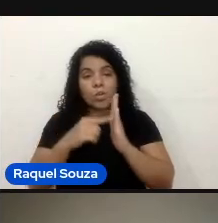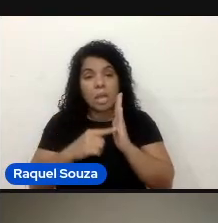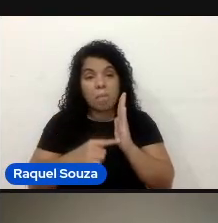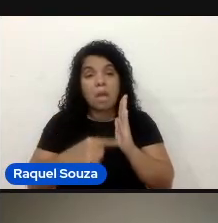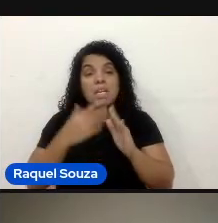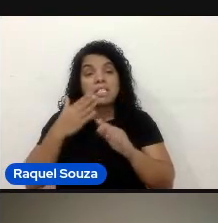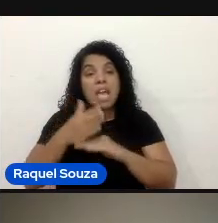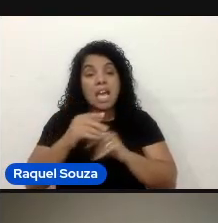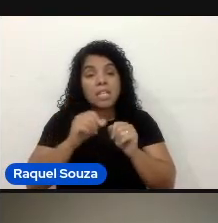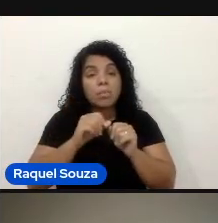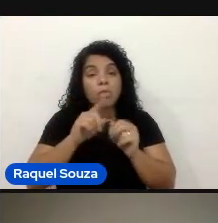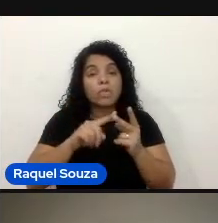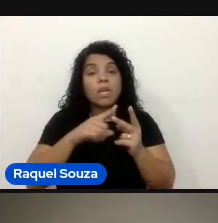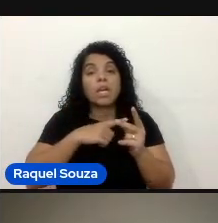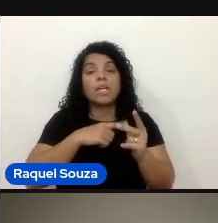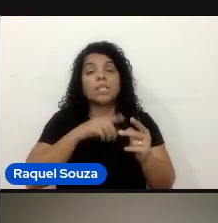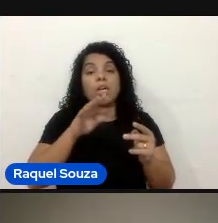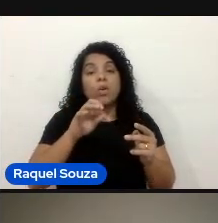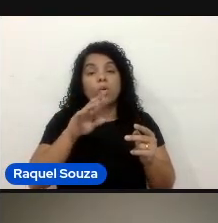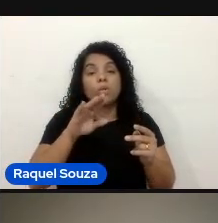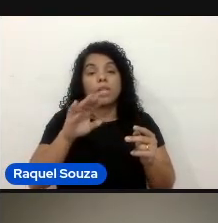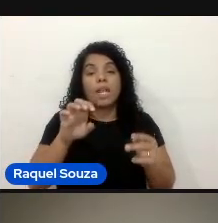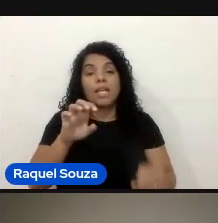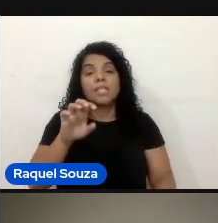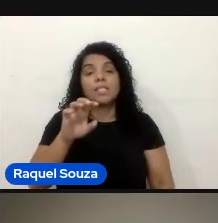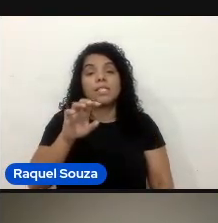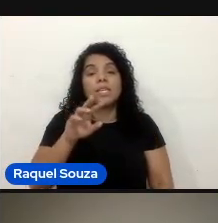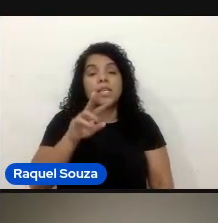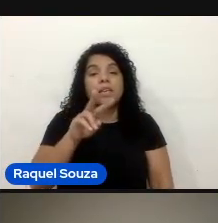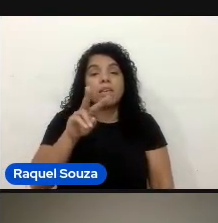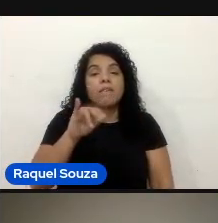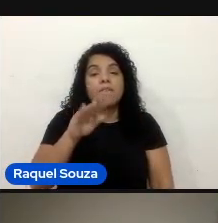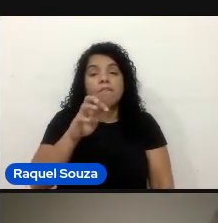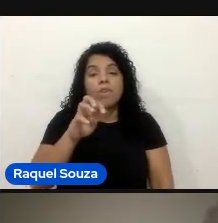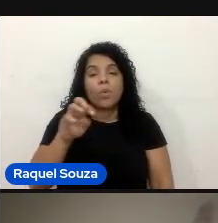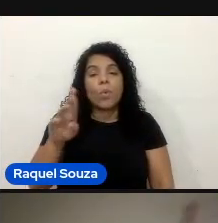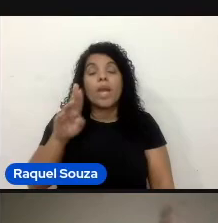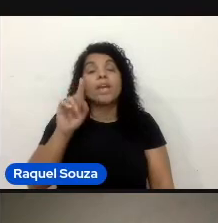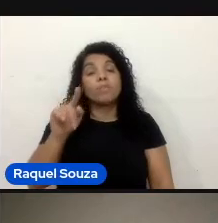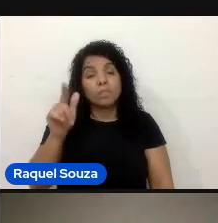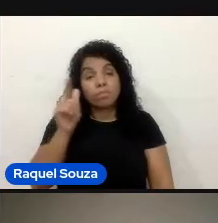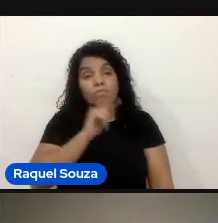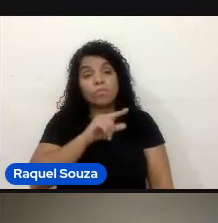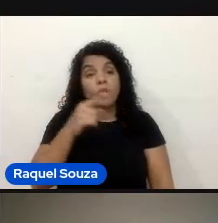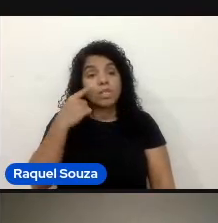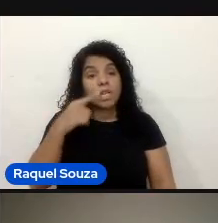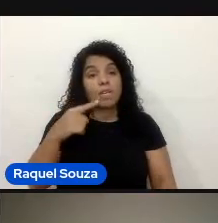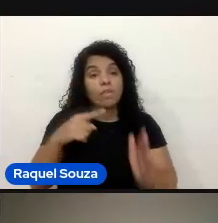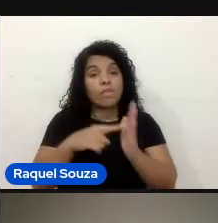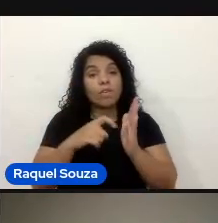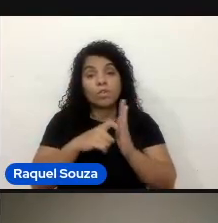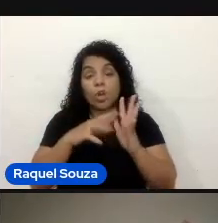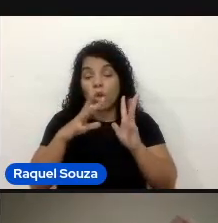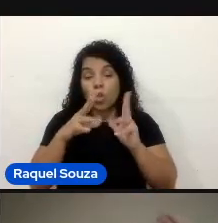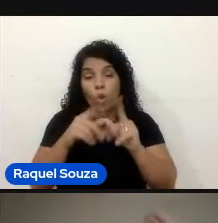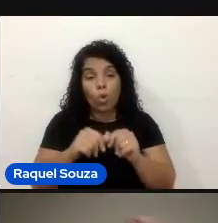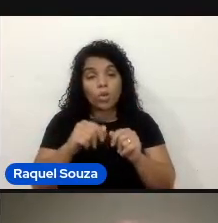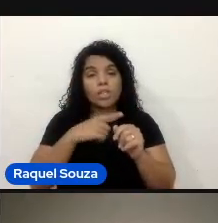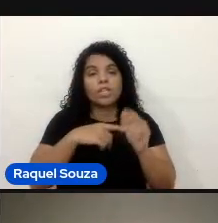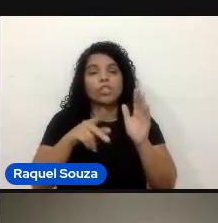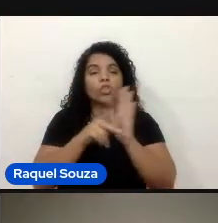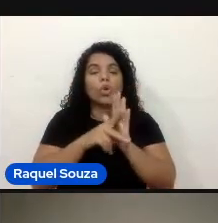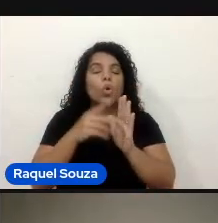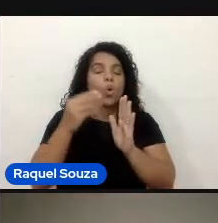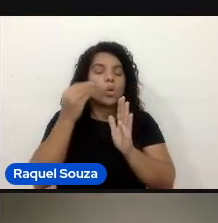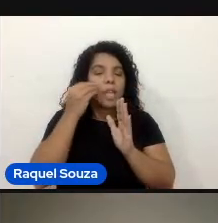Trace Viewer, que é muito interessante, que você consegue ver a execução toda de um teste, com os screenshots